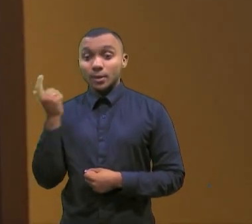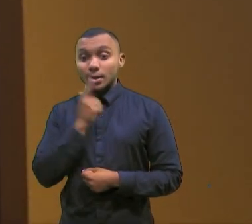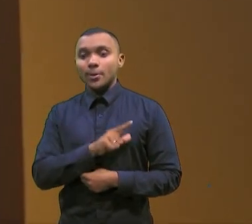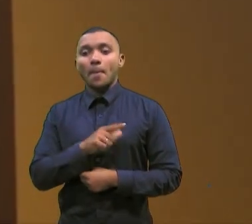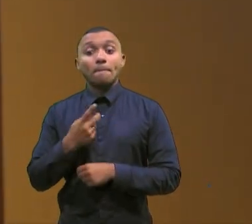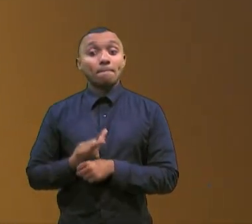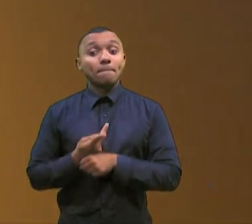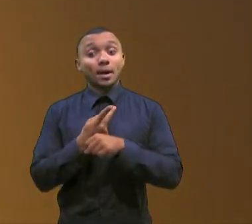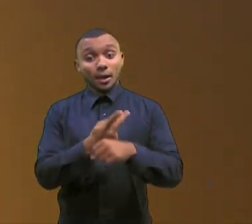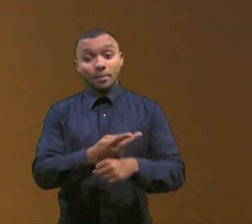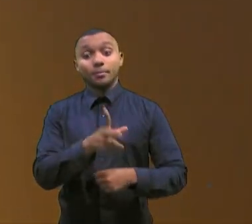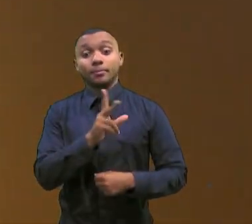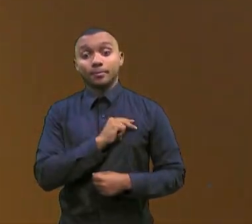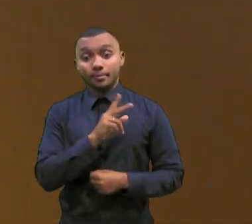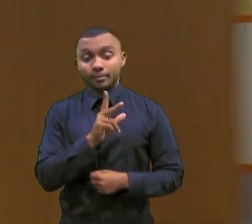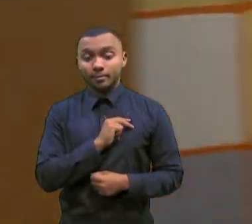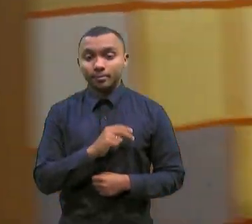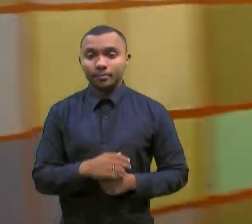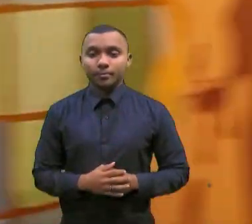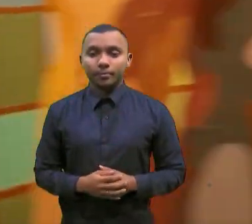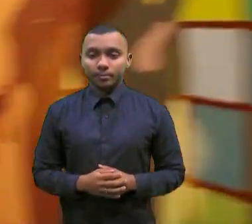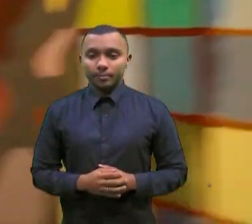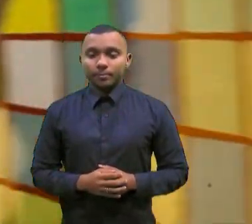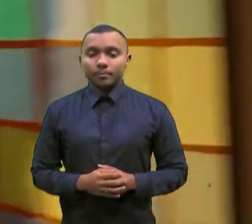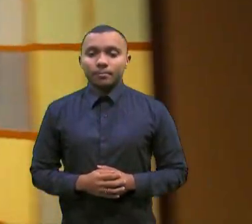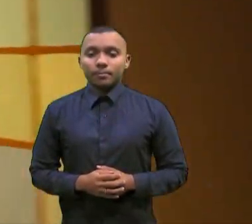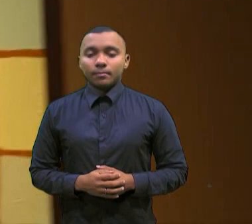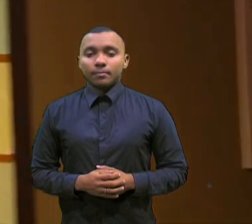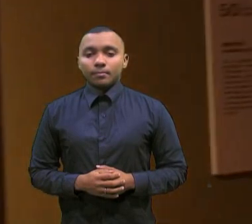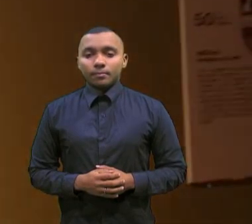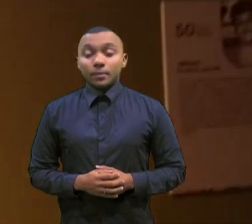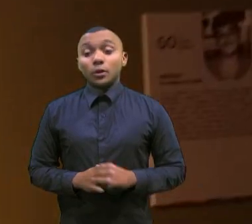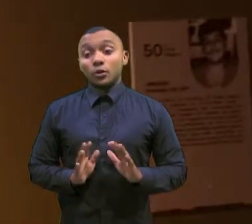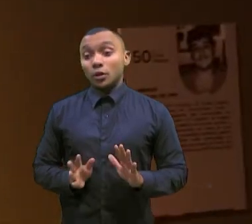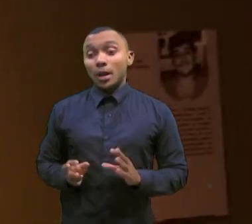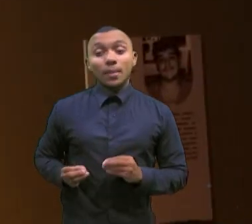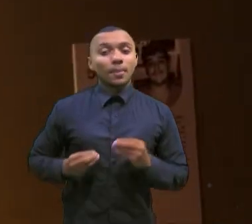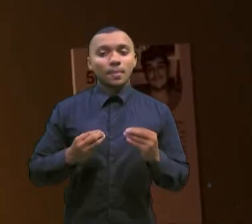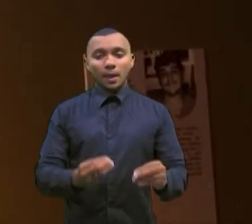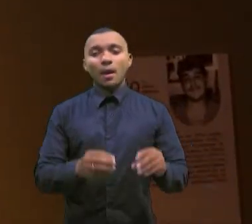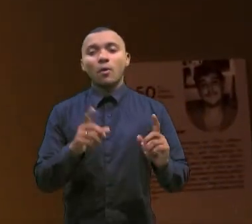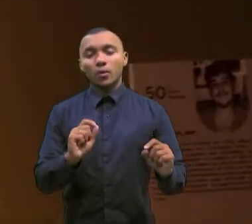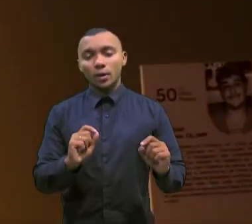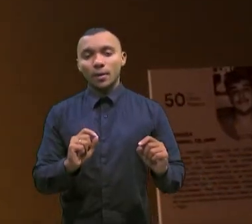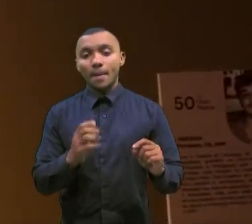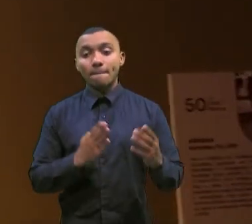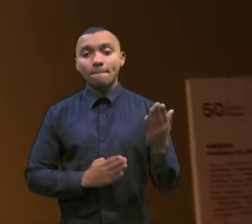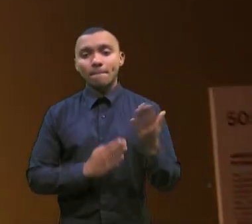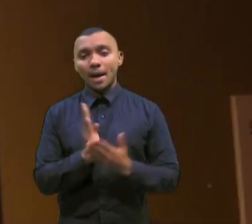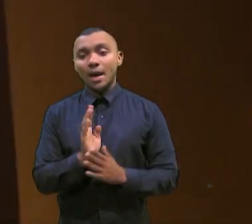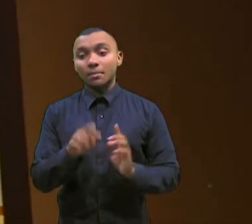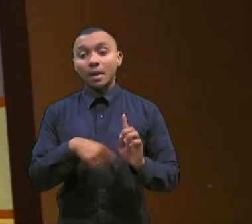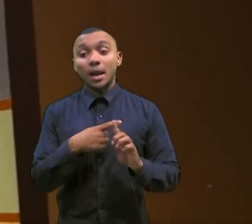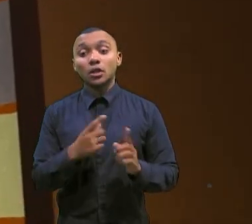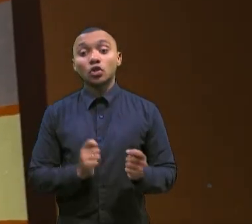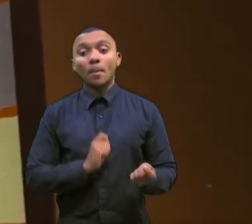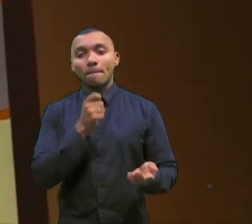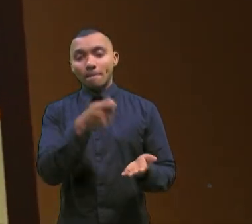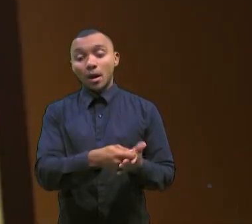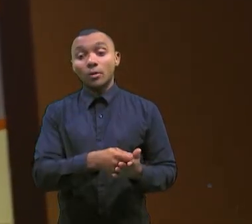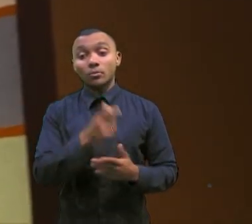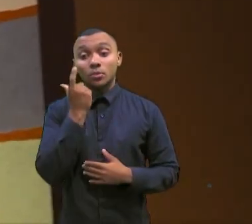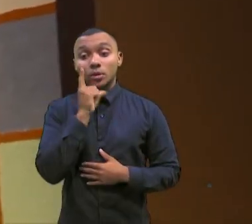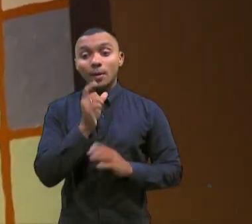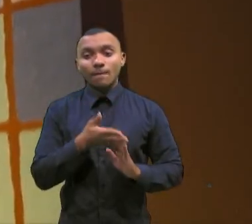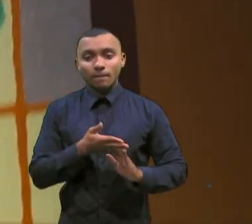prêmio Chanceler Ayrton Queiroz, aonde ofereceu uma passagem e ajuda de custo para o artista ir até a